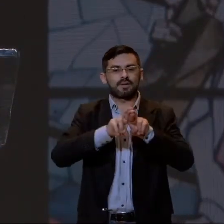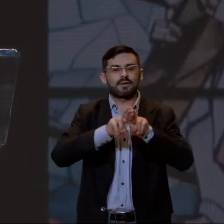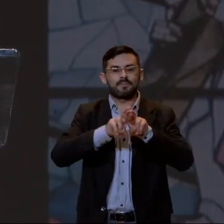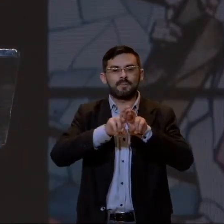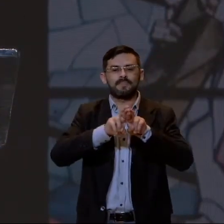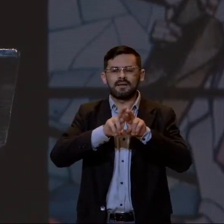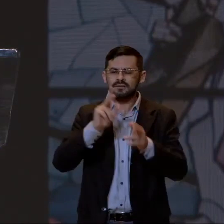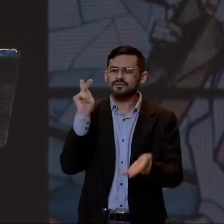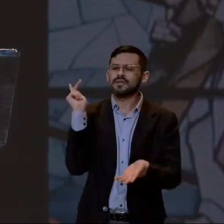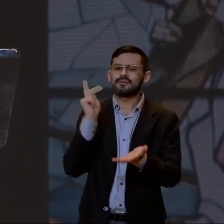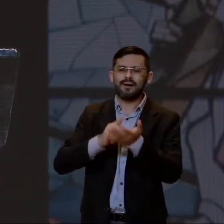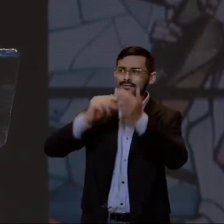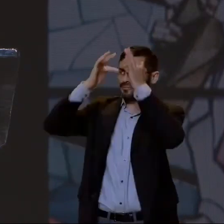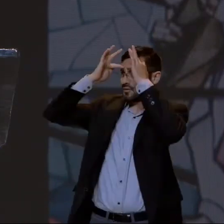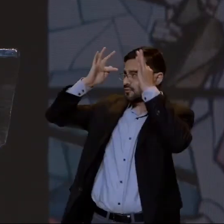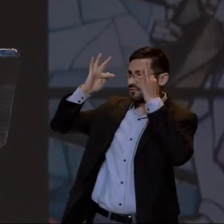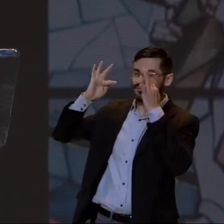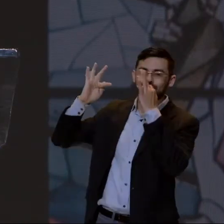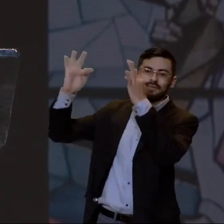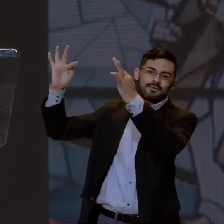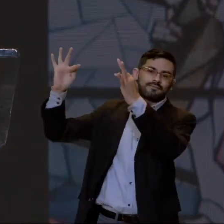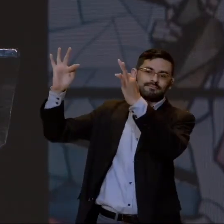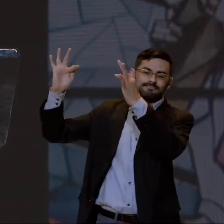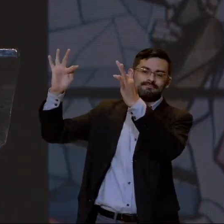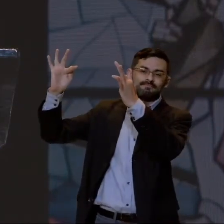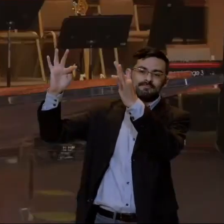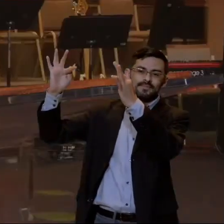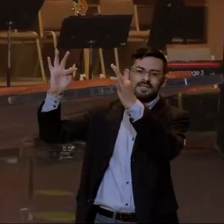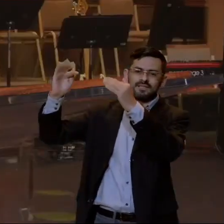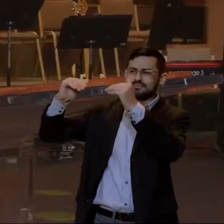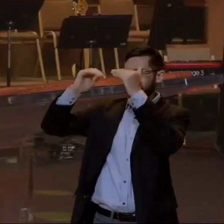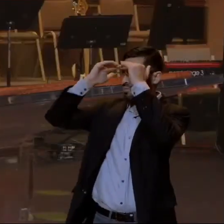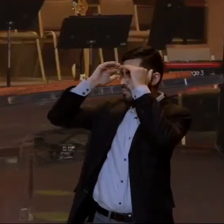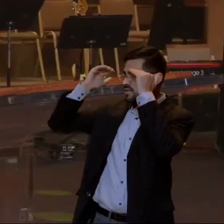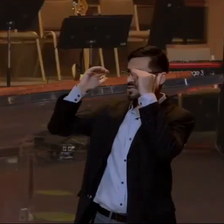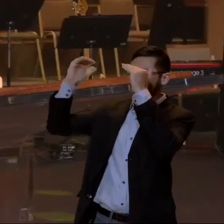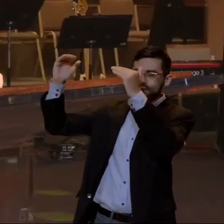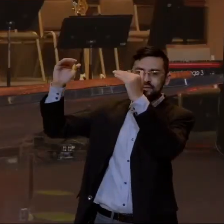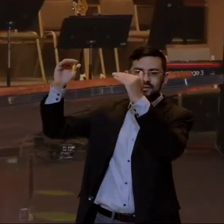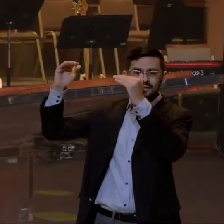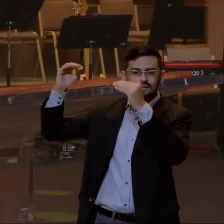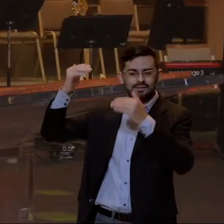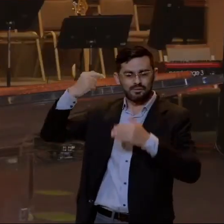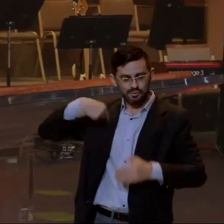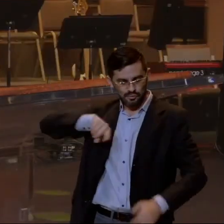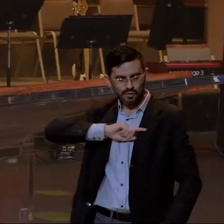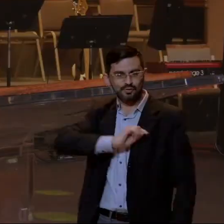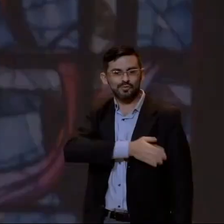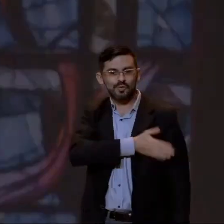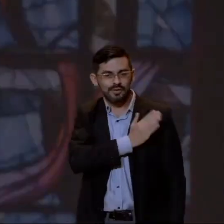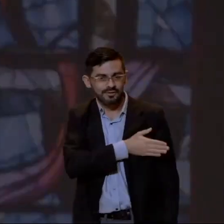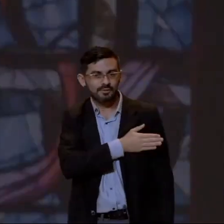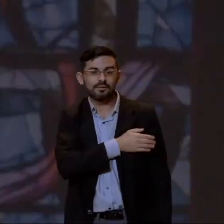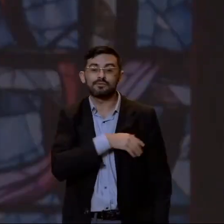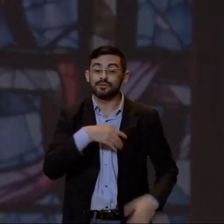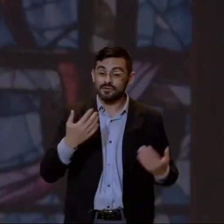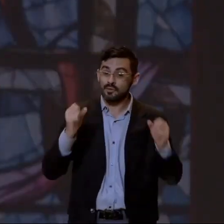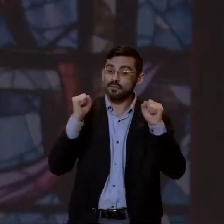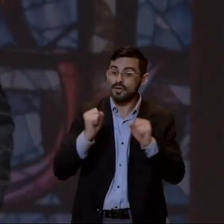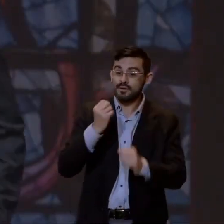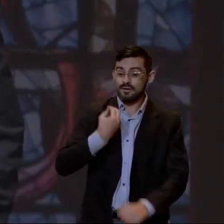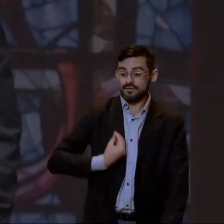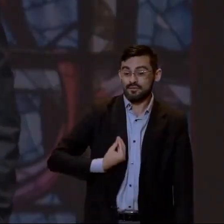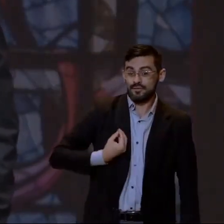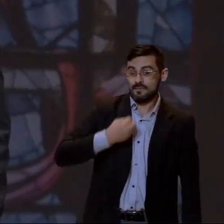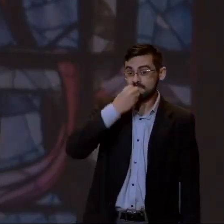a posição da fidelidade, da lealdade no teu coração. E assim você vai poder viver bem